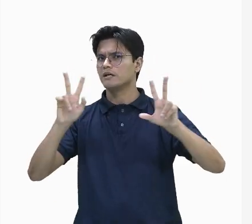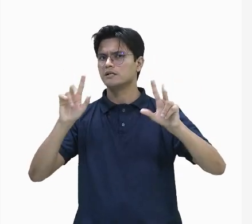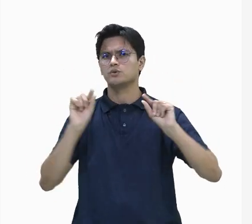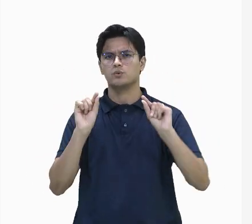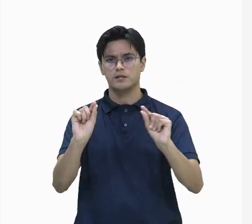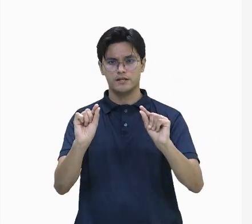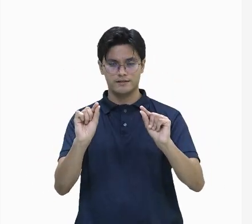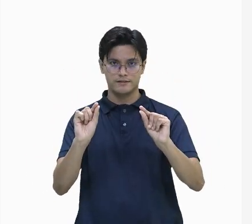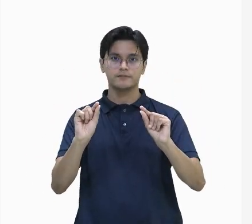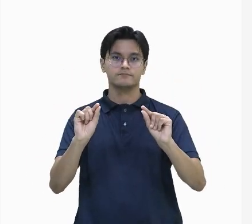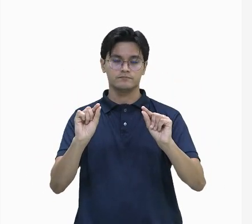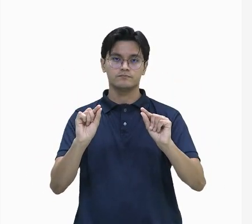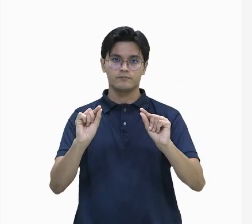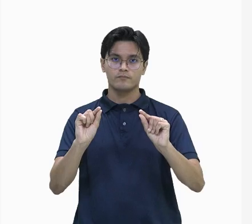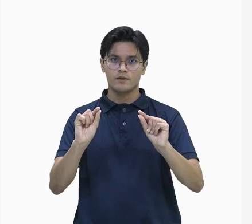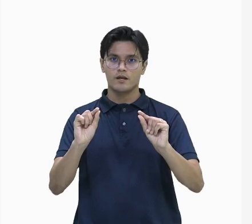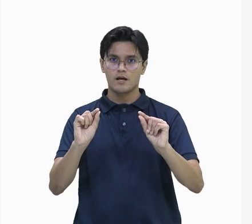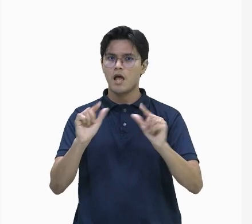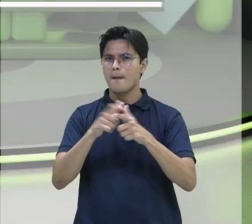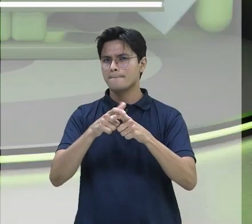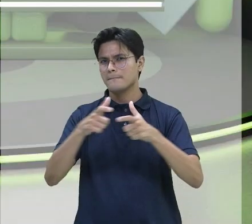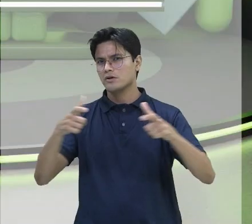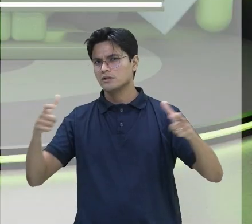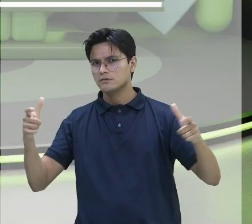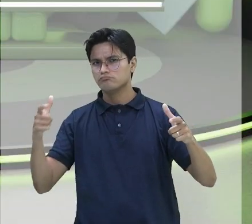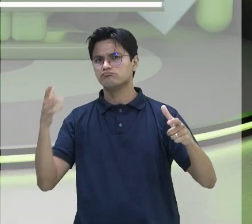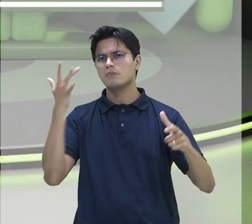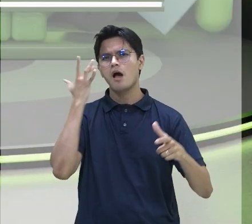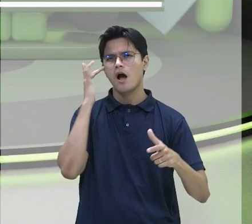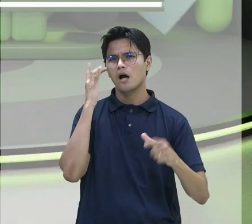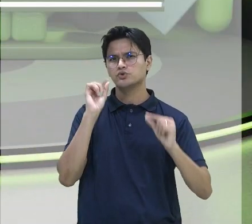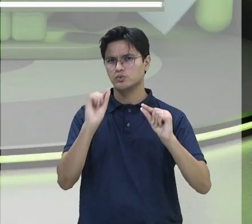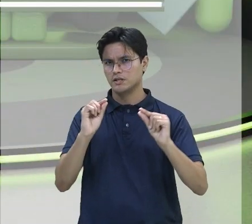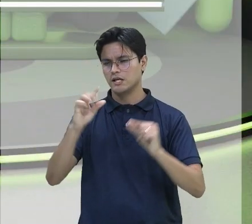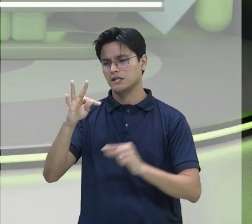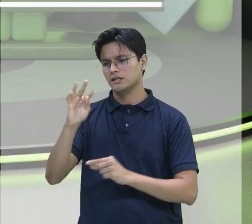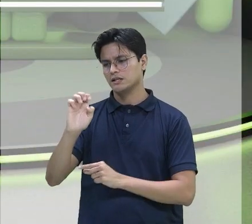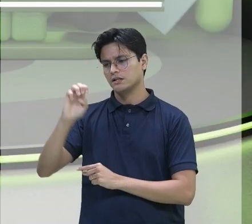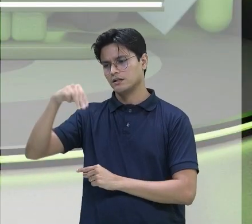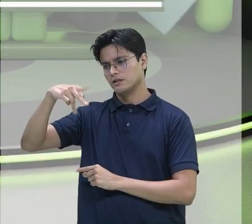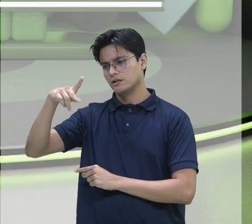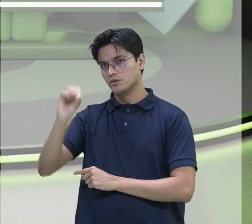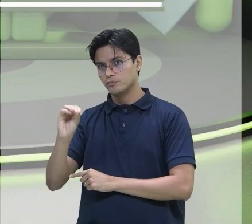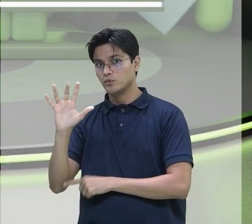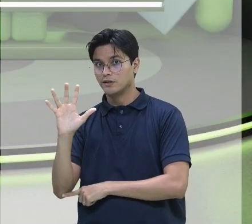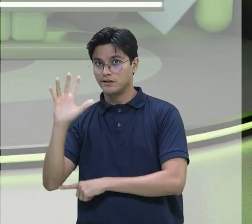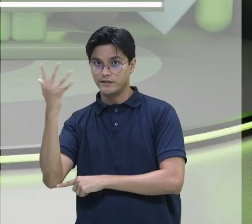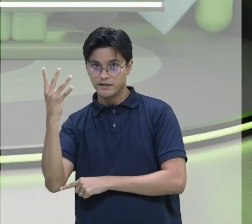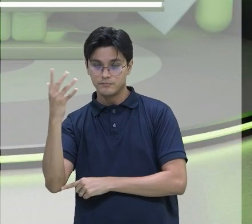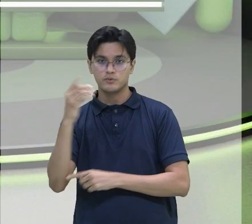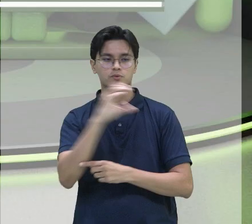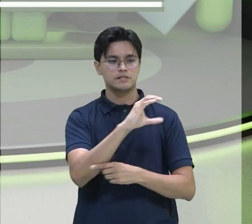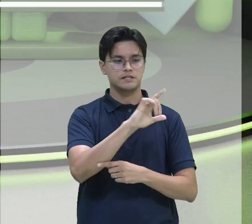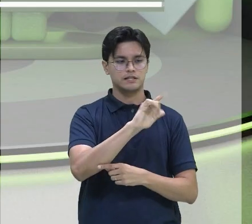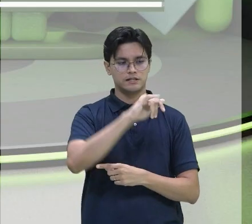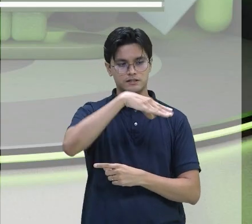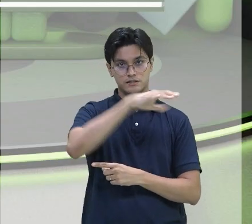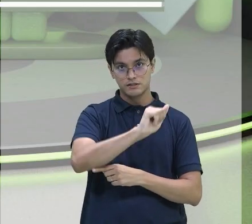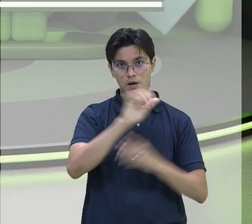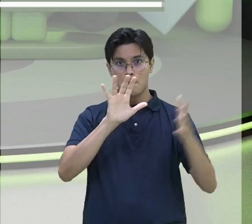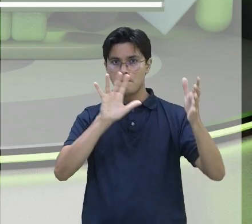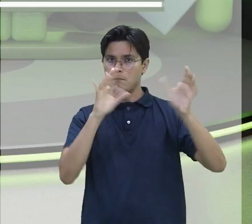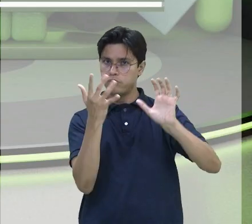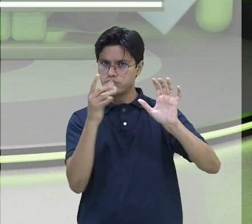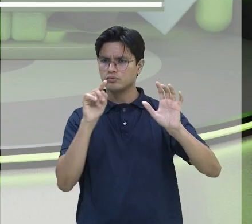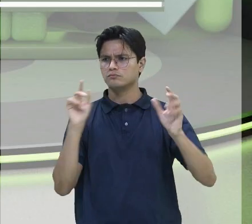a grande maioria, né, acaba achando que tempo e clima é a mesma coisa. Porém,